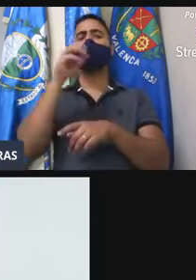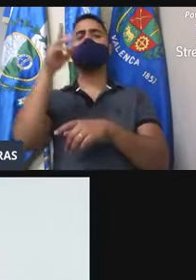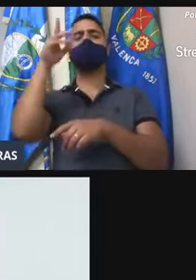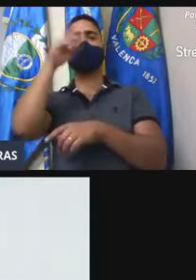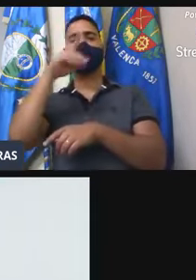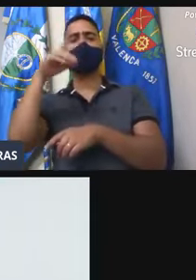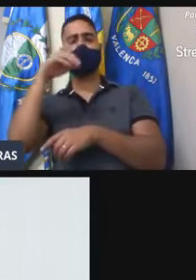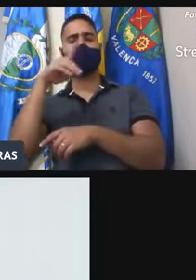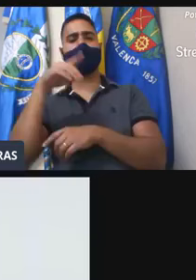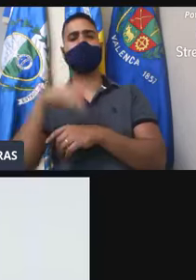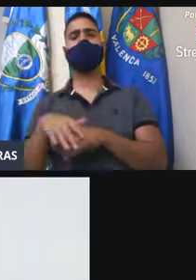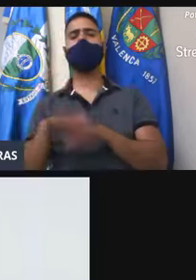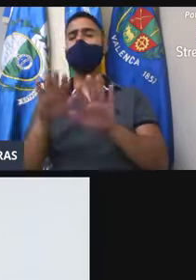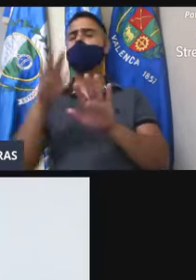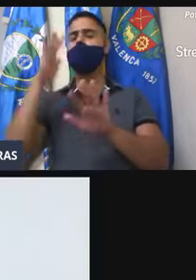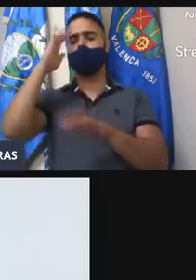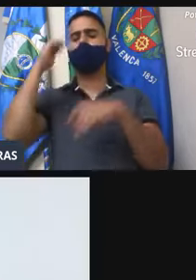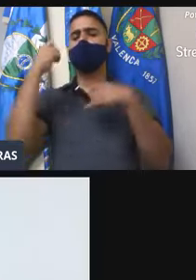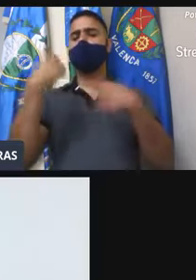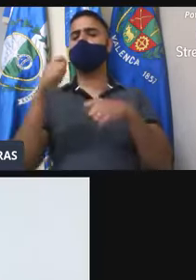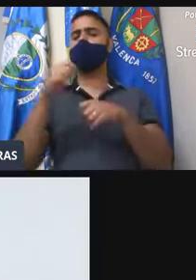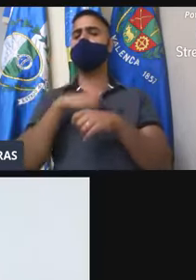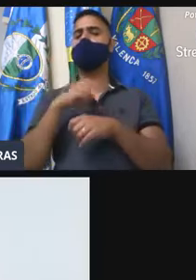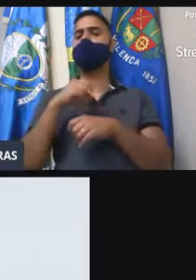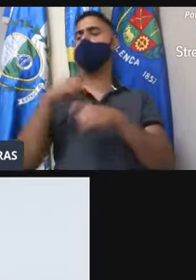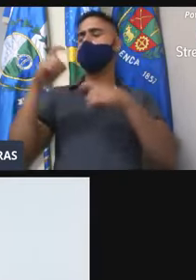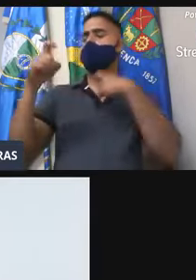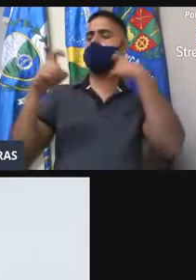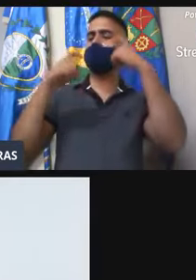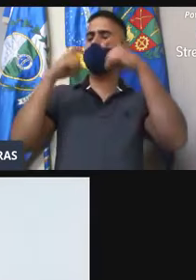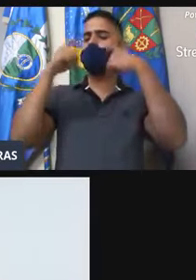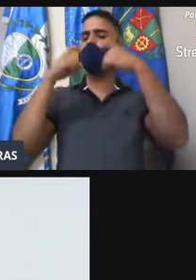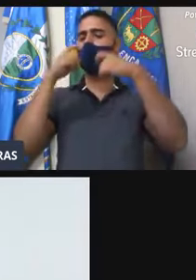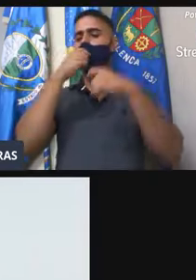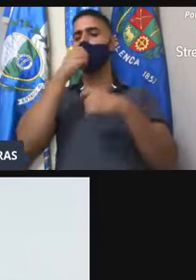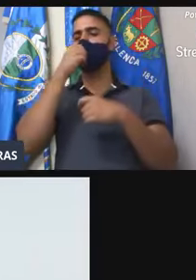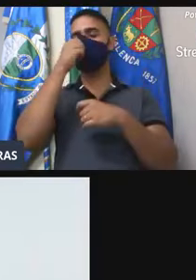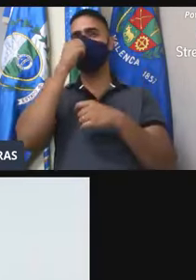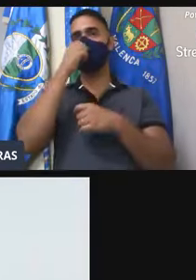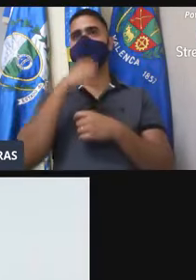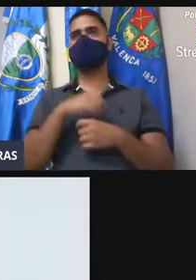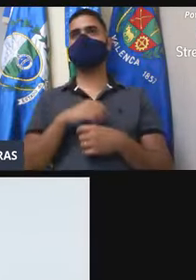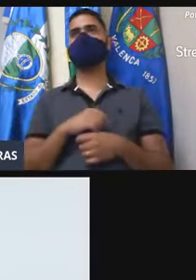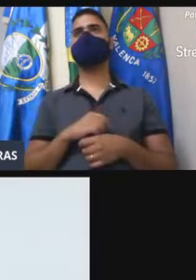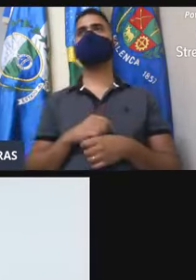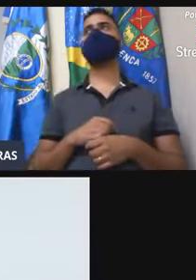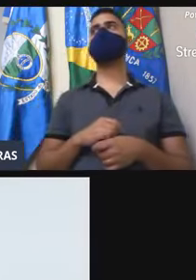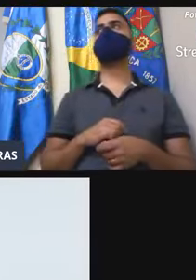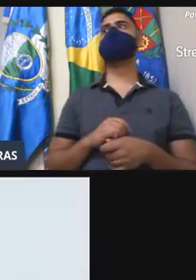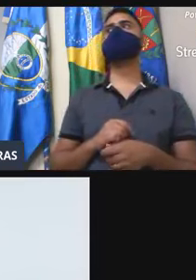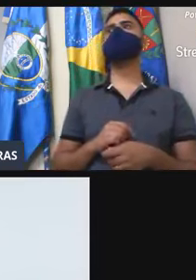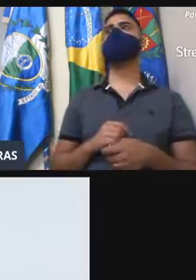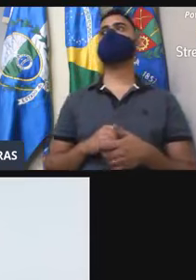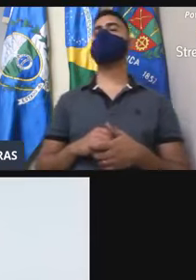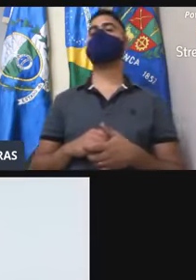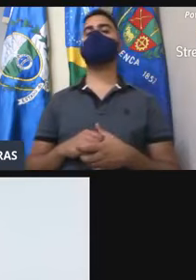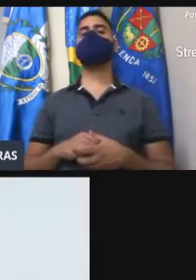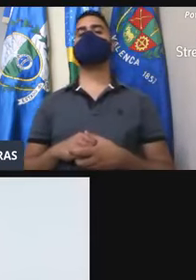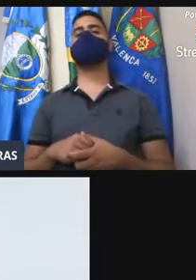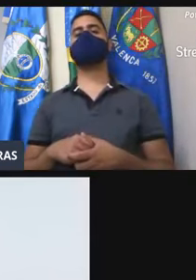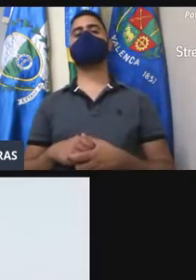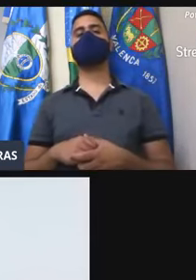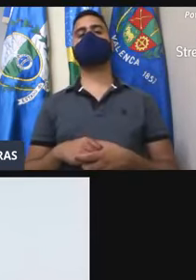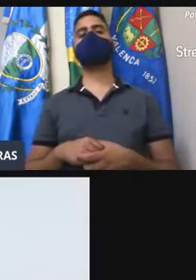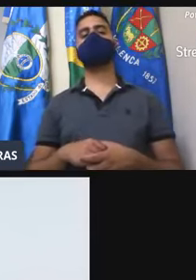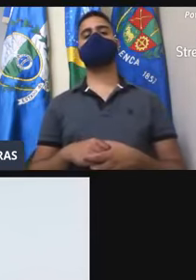acho que nem precisa, mas precisa, nós precisamos realmente ter essa preocupação junto lá com a Beatriz, que é do Posto de Saúde, que está lá, graças